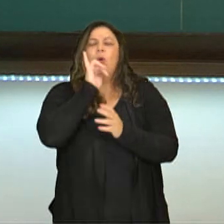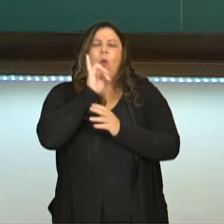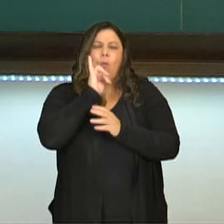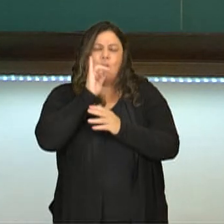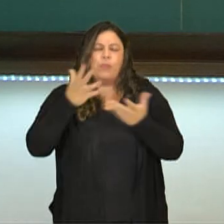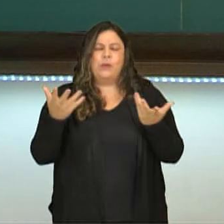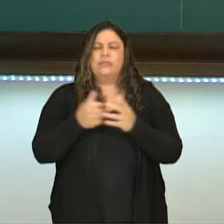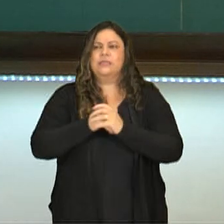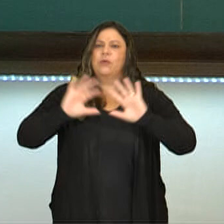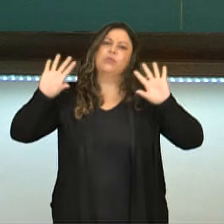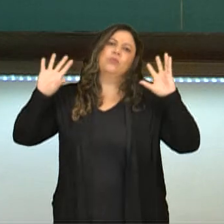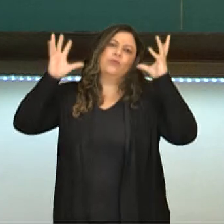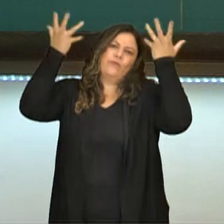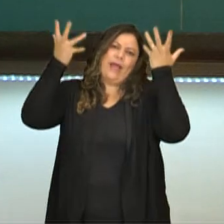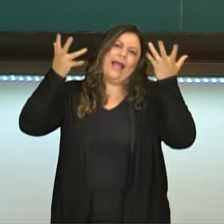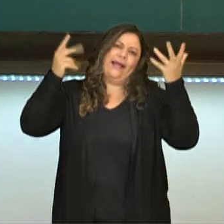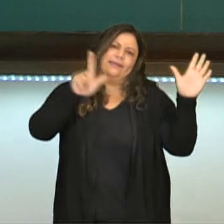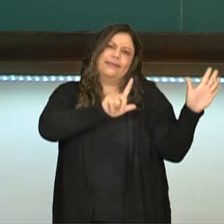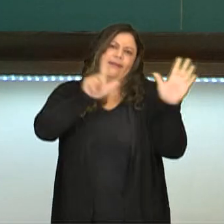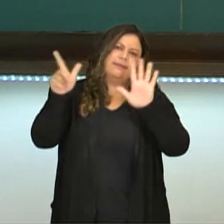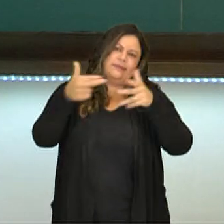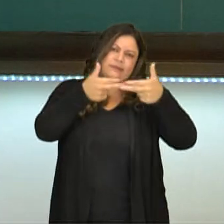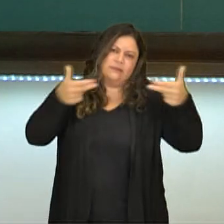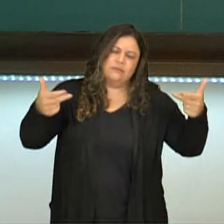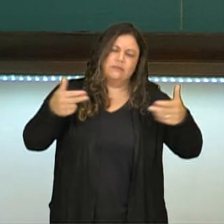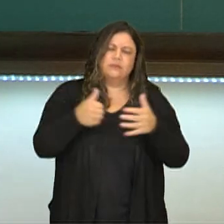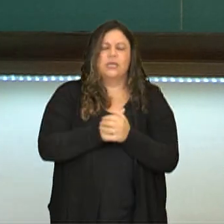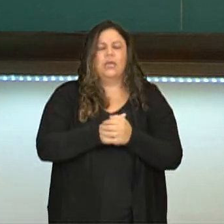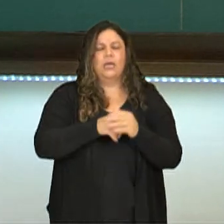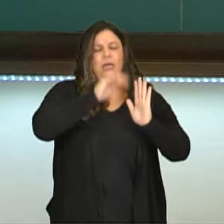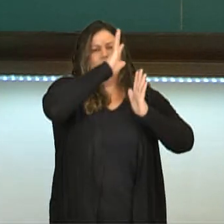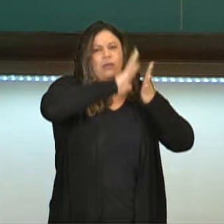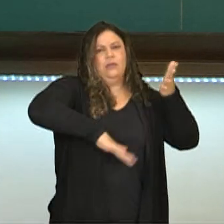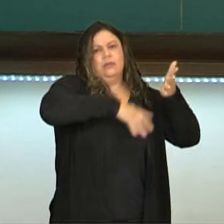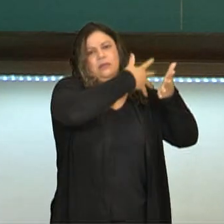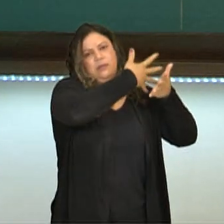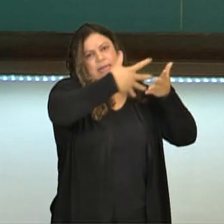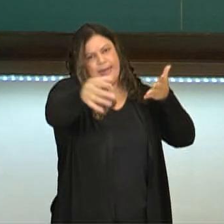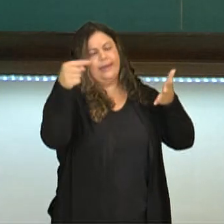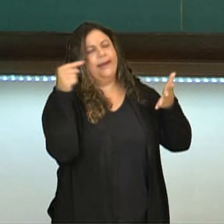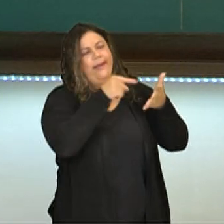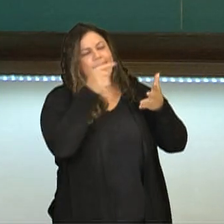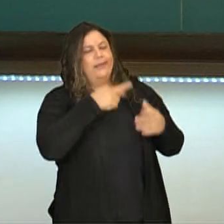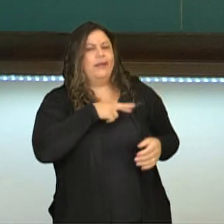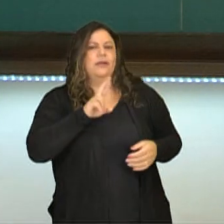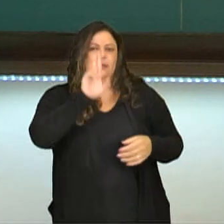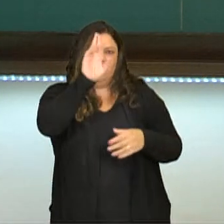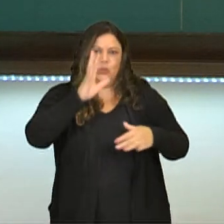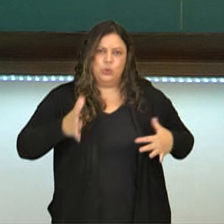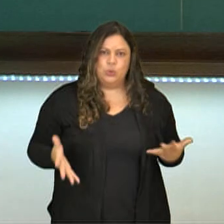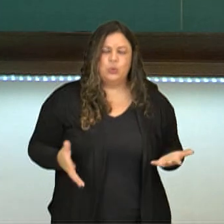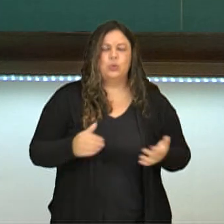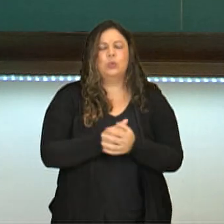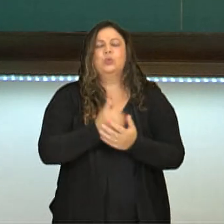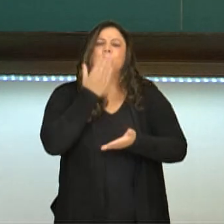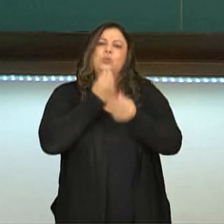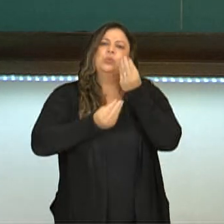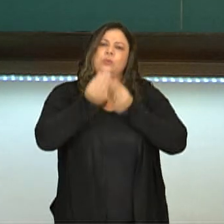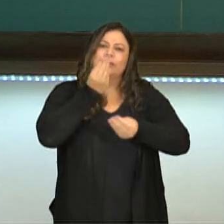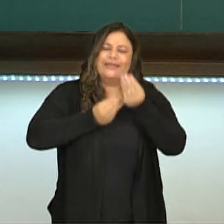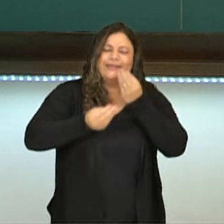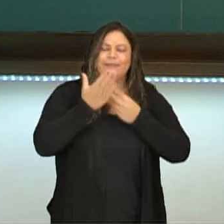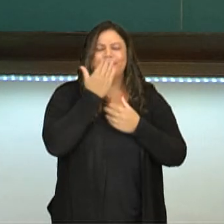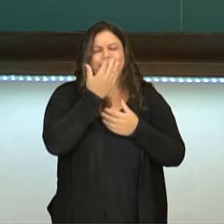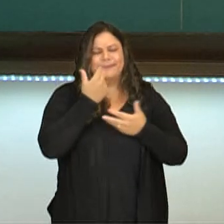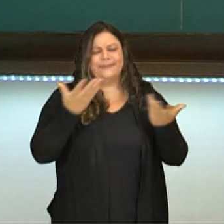né, voltados aí ao carnaval, por exemplo, né, ou de datas religiosas, né, ou mesmo, né, de alimentação,